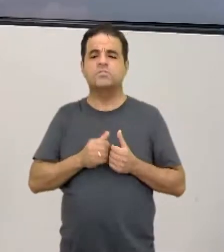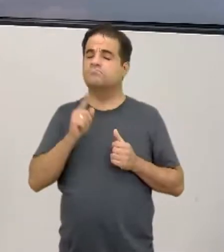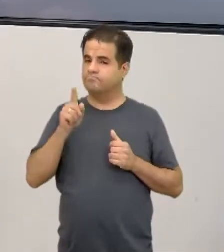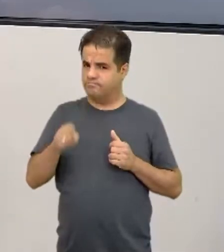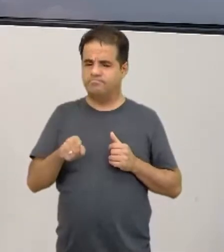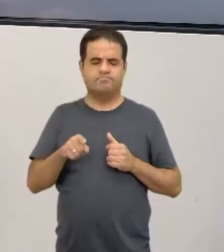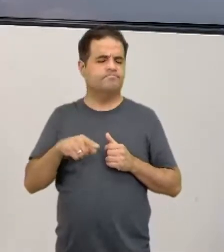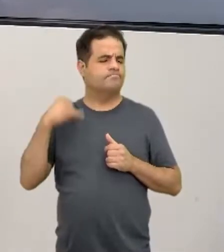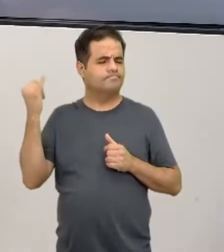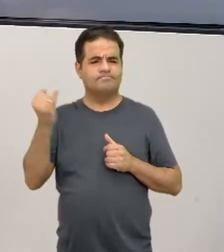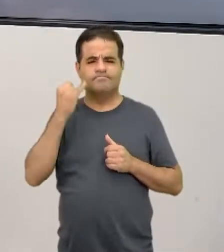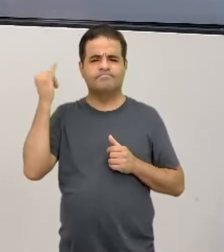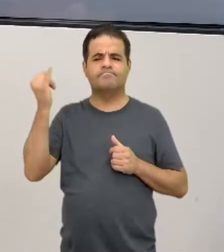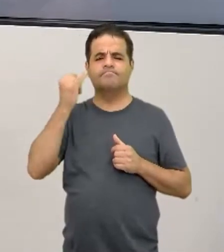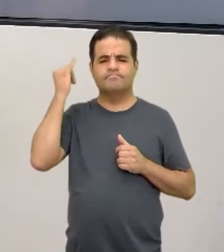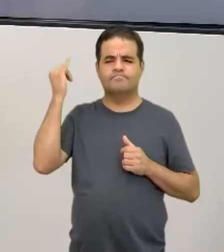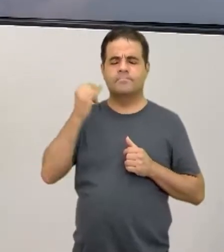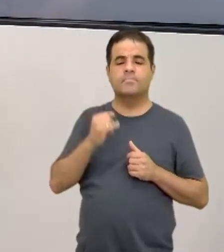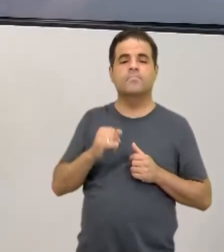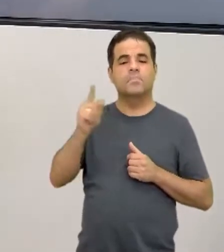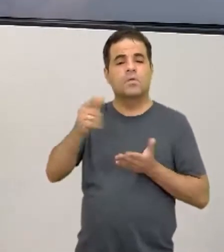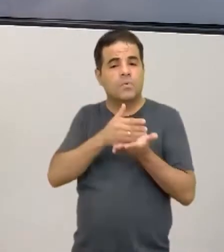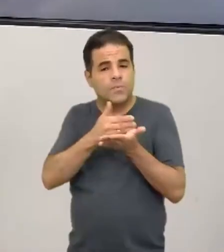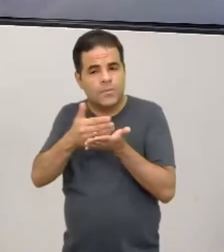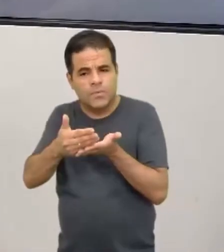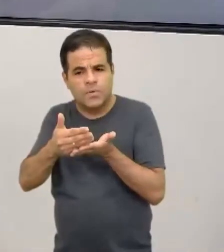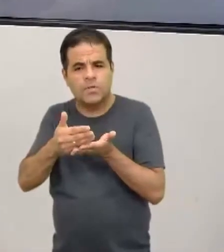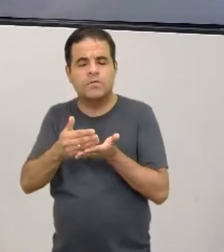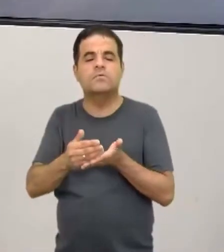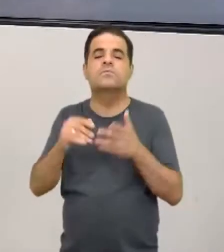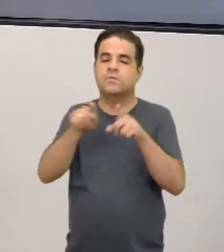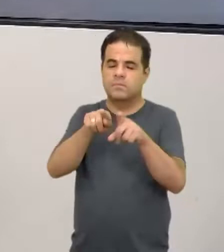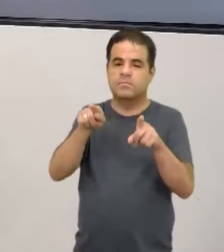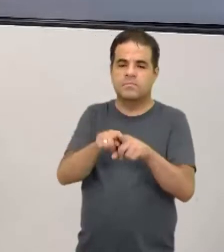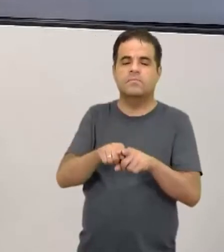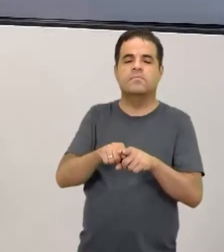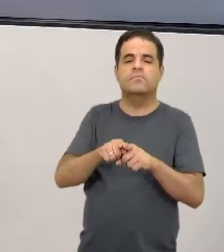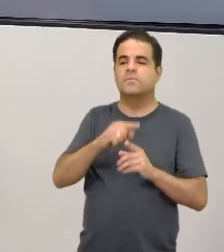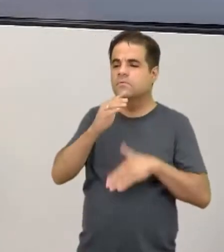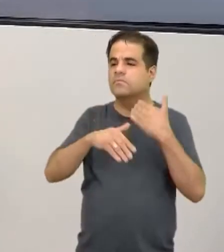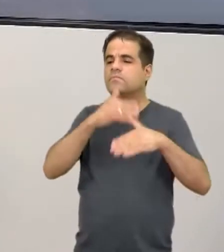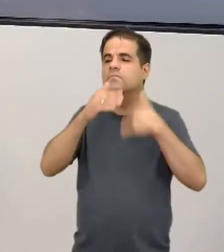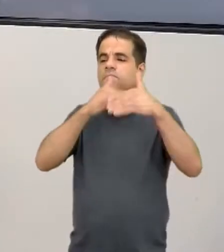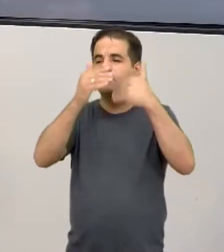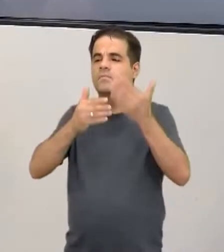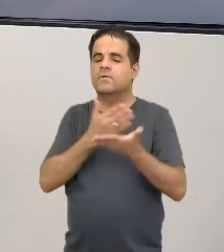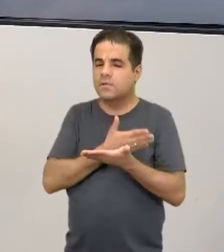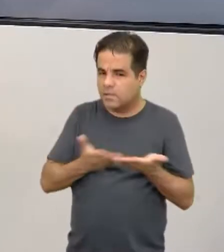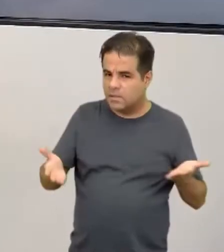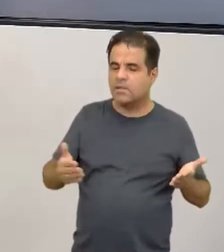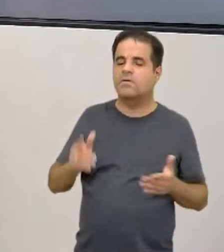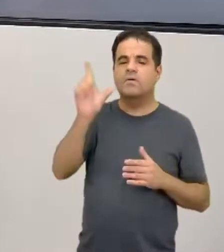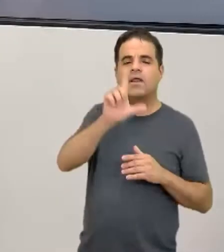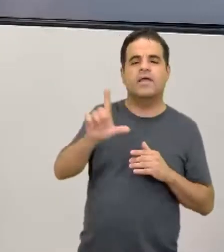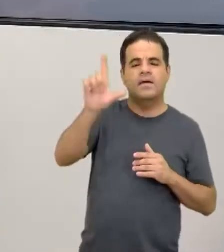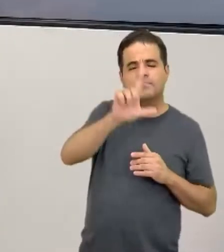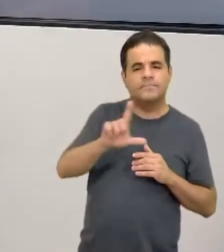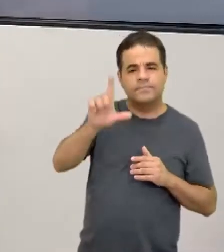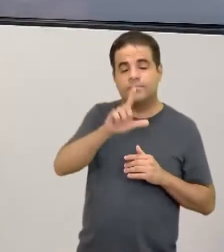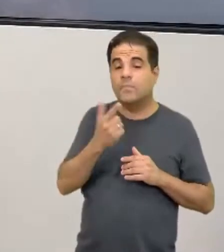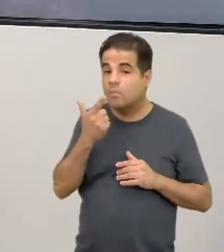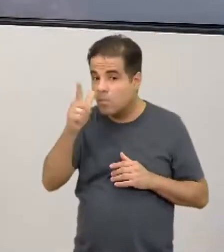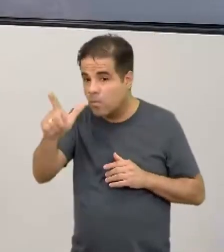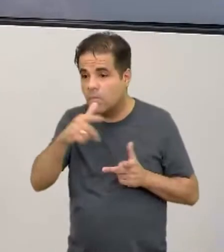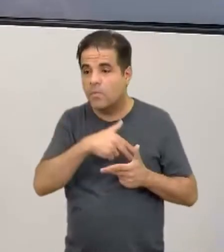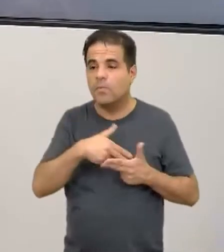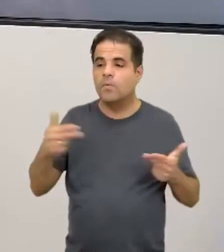foi super importante para o início, então, desse desenvolvimento da linguagem. Uma outra